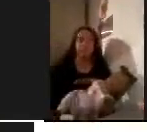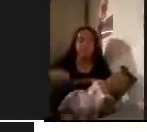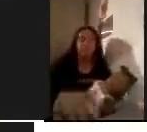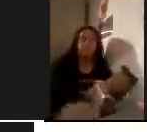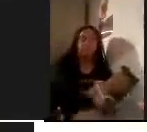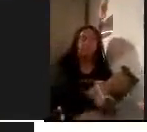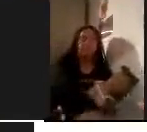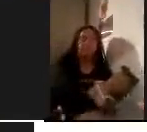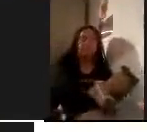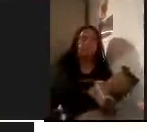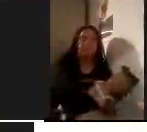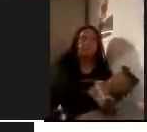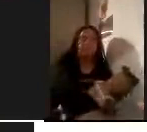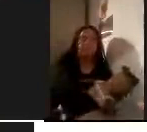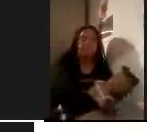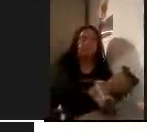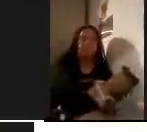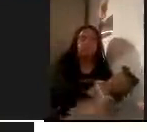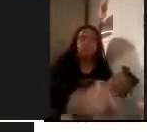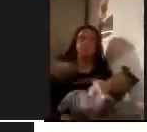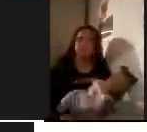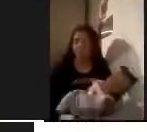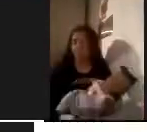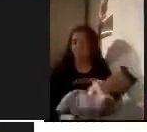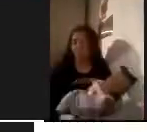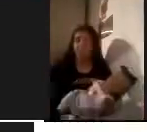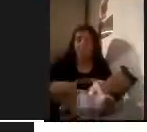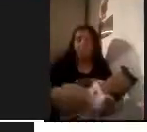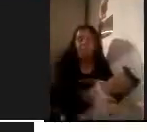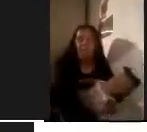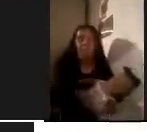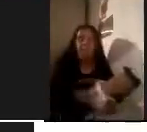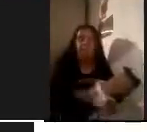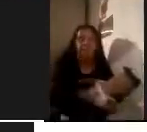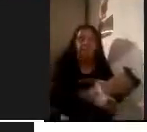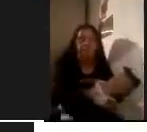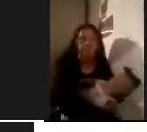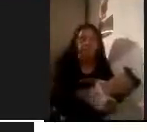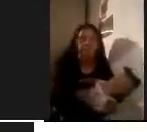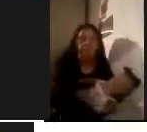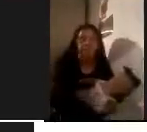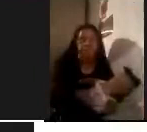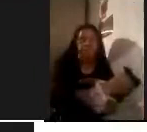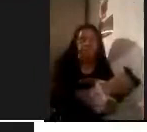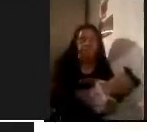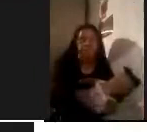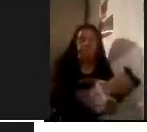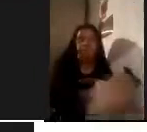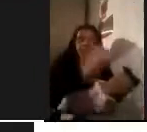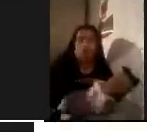eles também sofrem a ação da idade. Então, quanto mais antigo um óvulo, mais ele